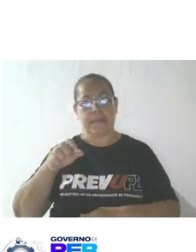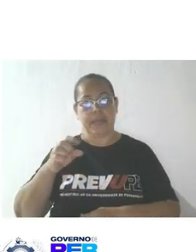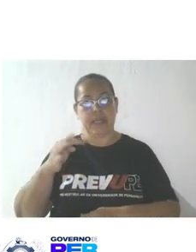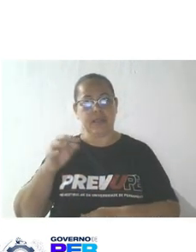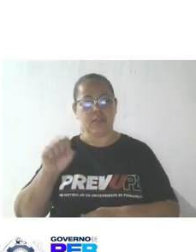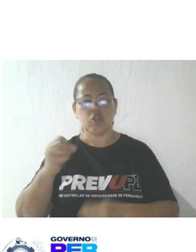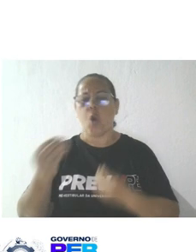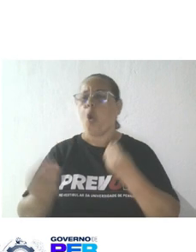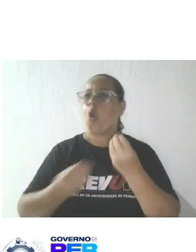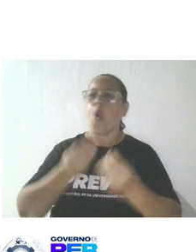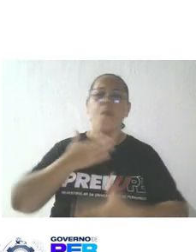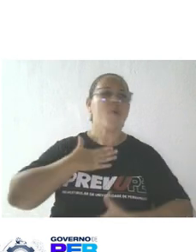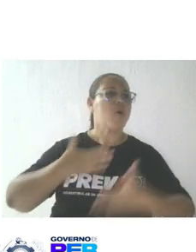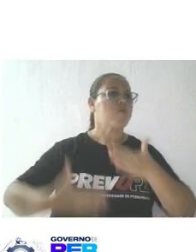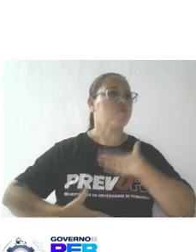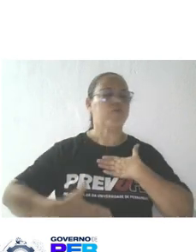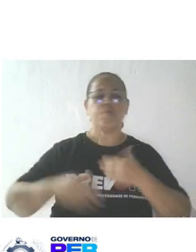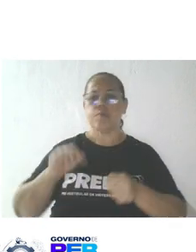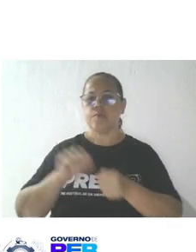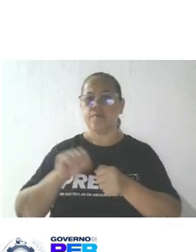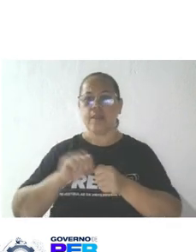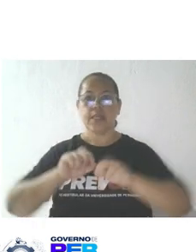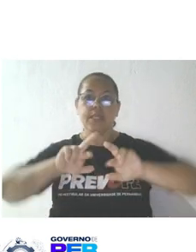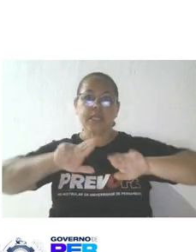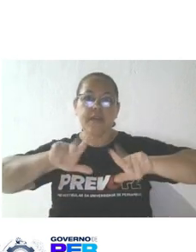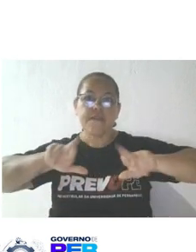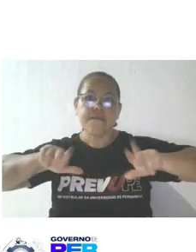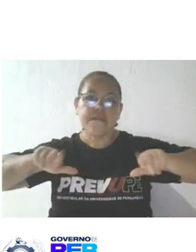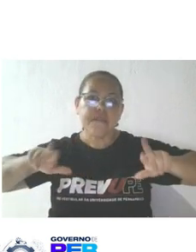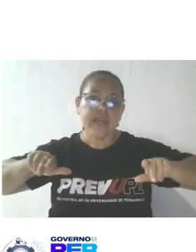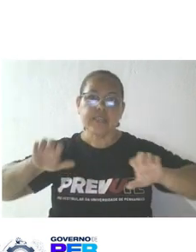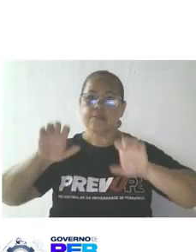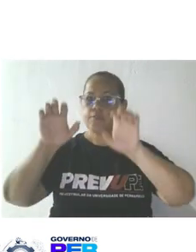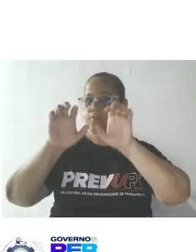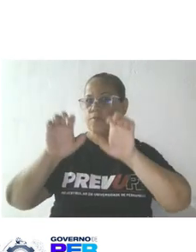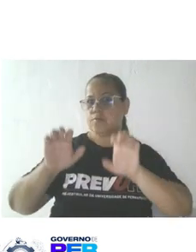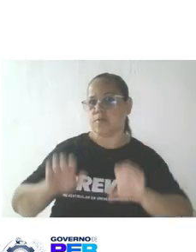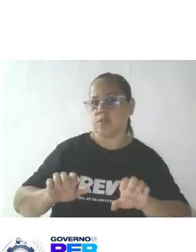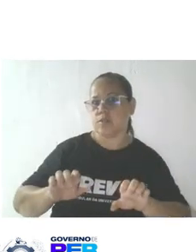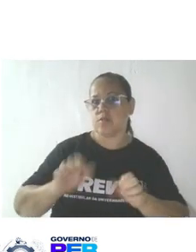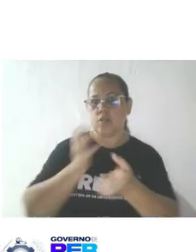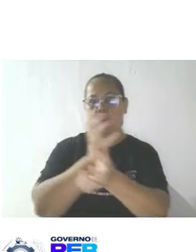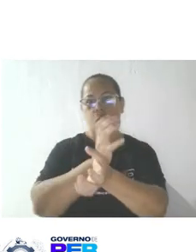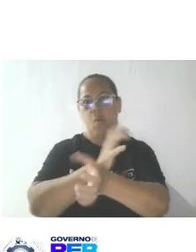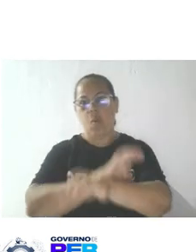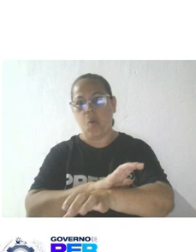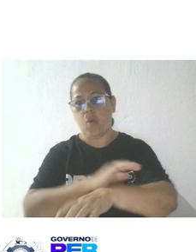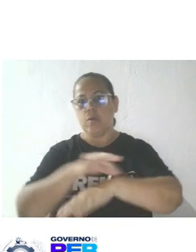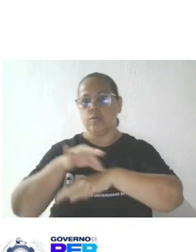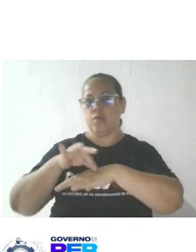Como é que o corpo consegue produzir, pessoal, diferentes estruturas, né? Um osso, uma pele,